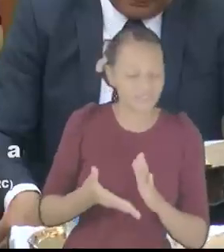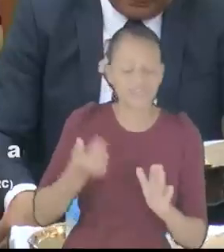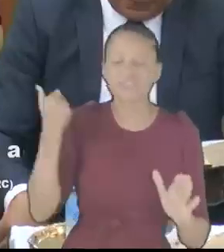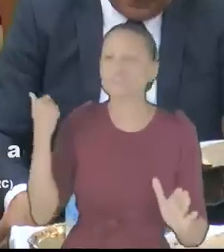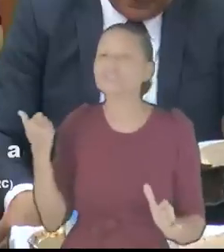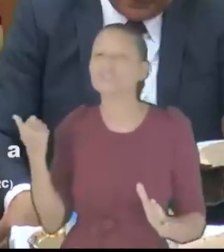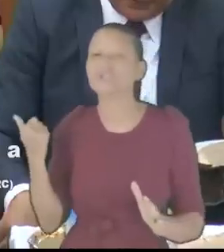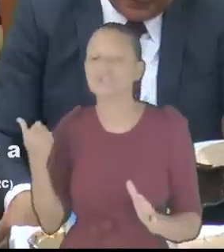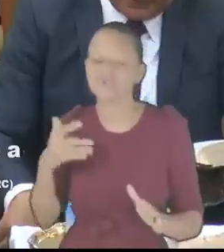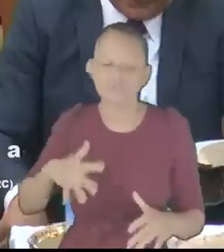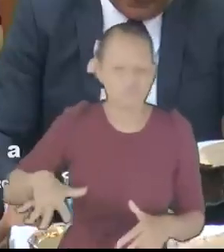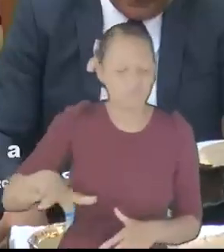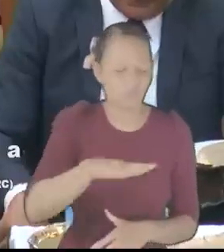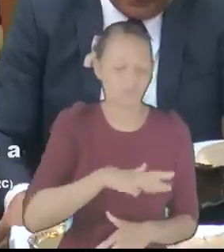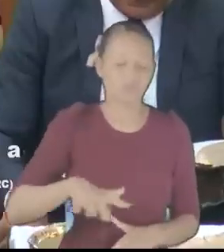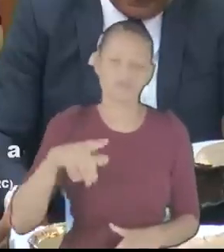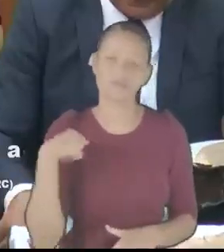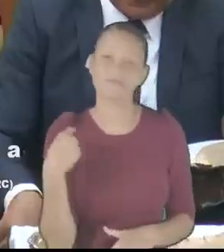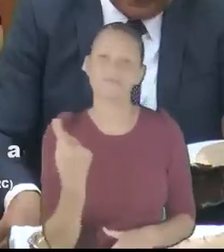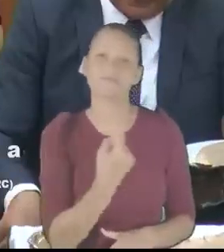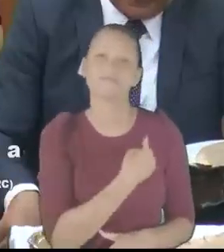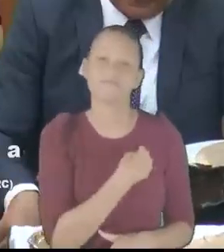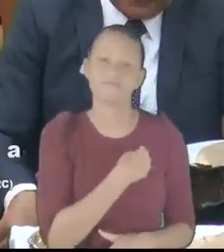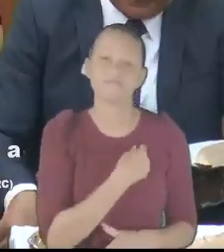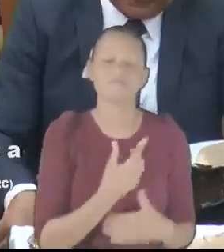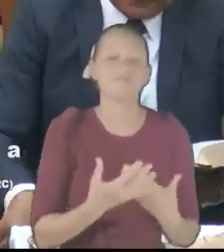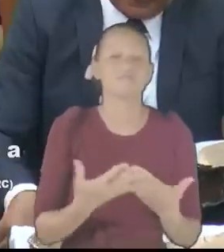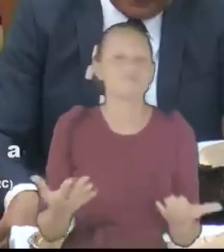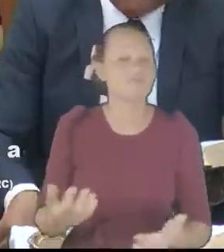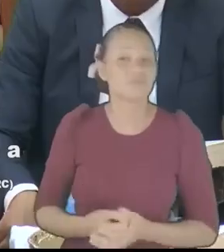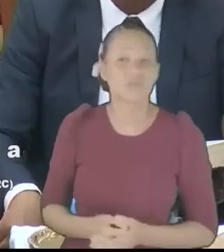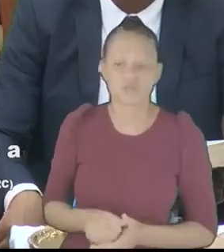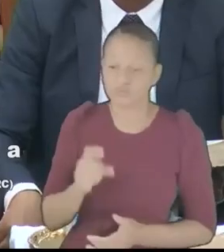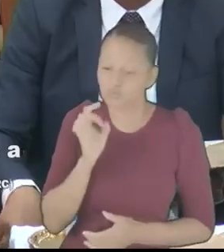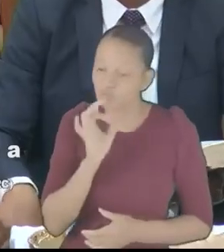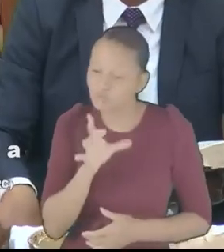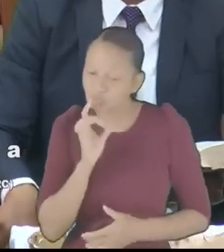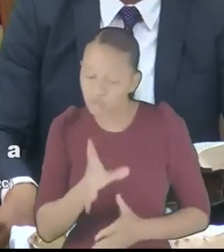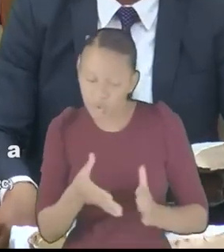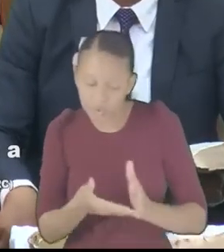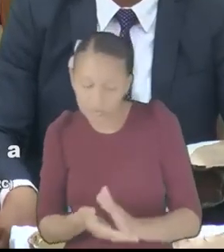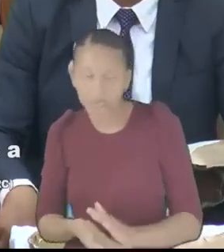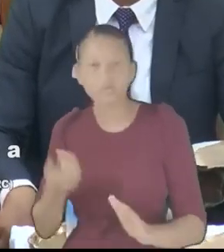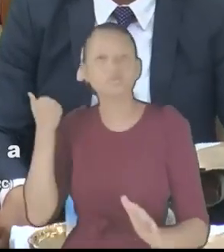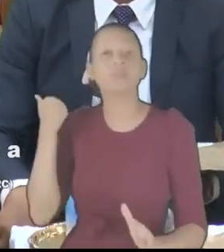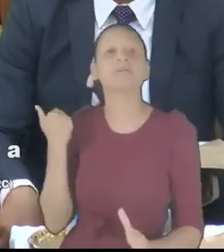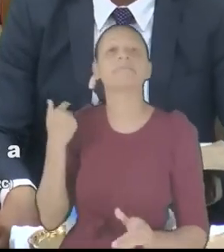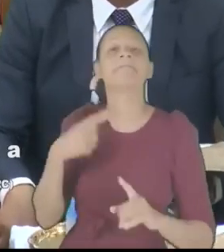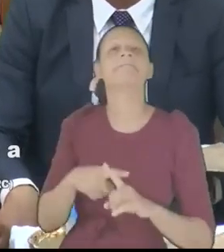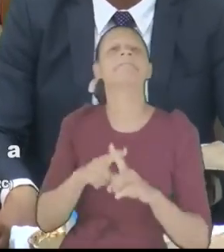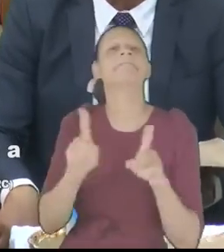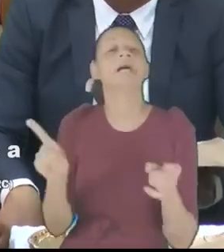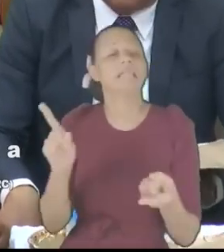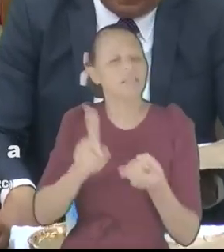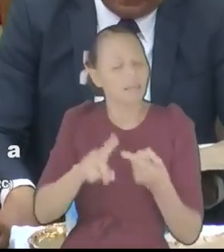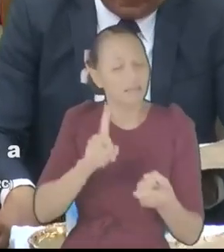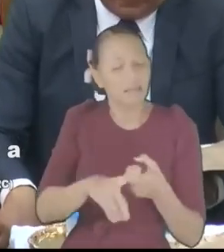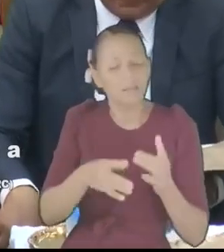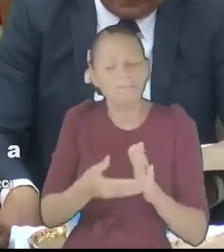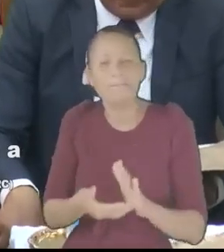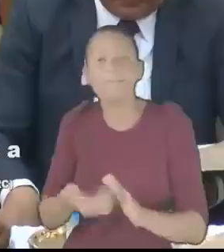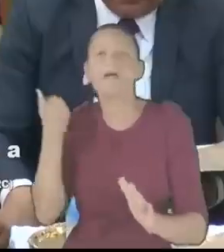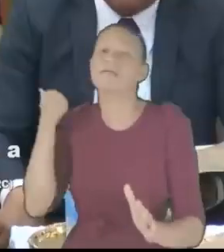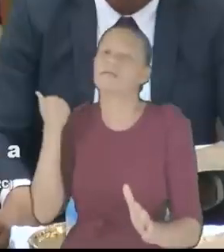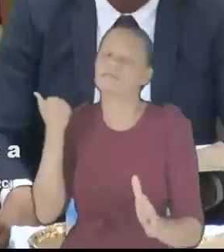tirou-a do meio de nós. Tirou-a. Ele não somente riscou a dívida, mas ele tirou